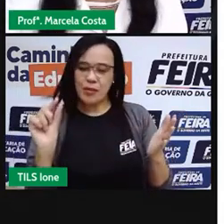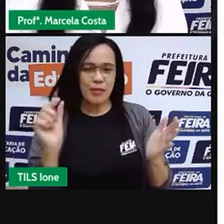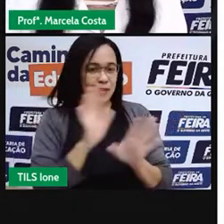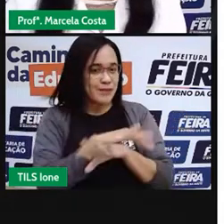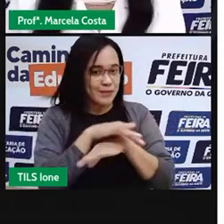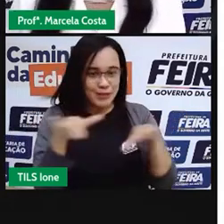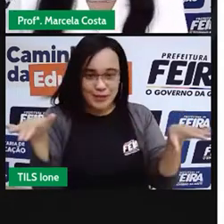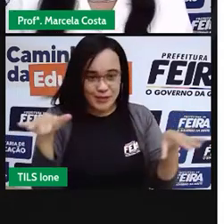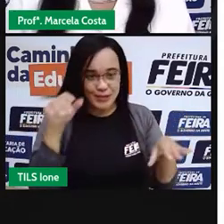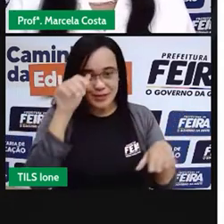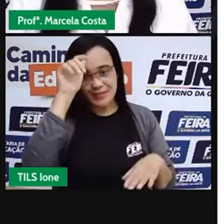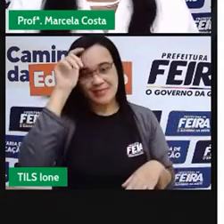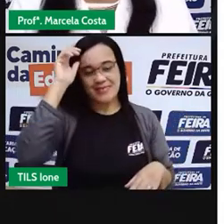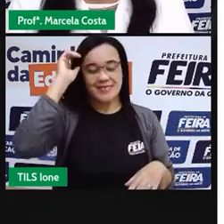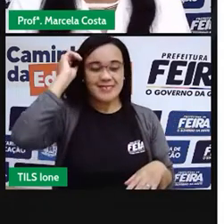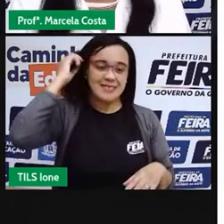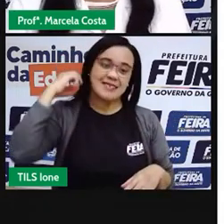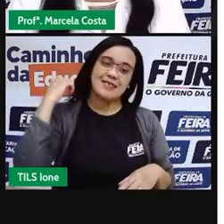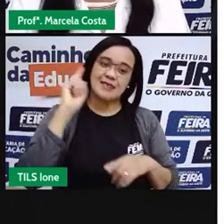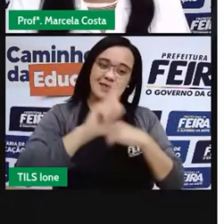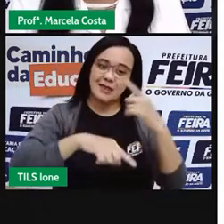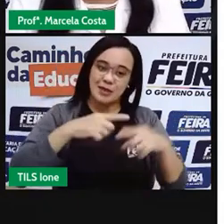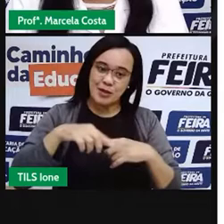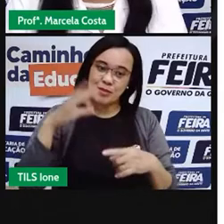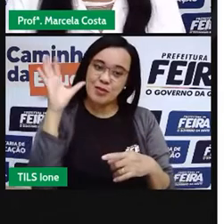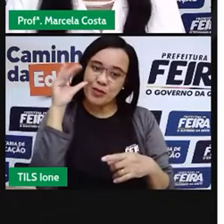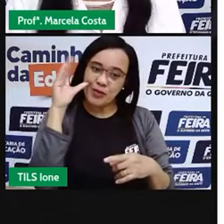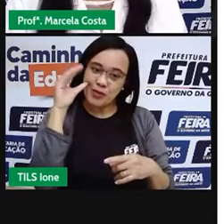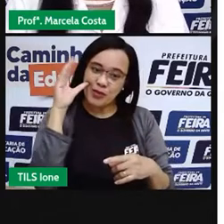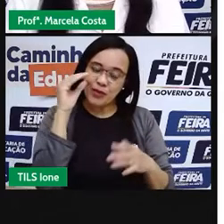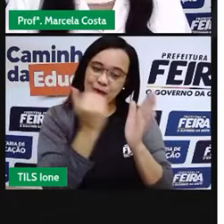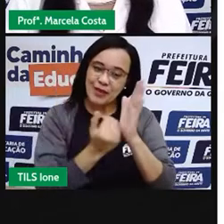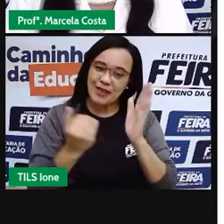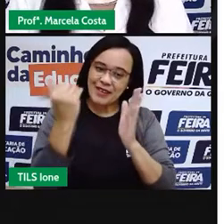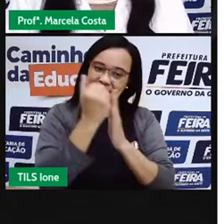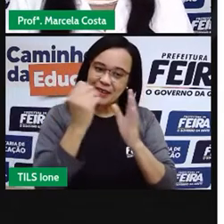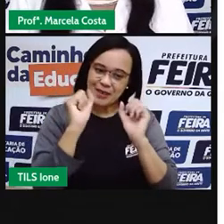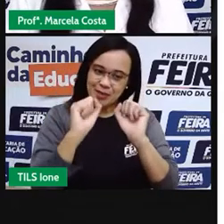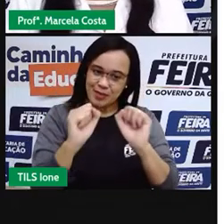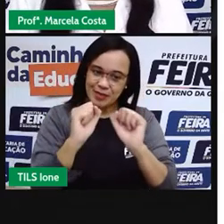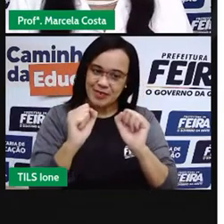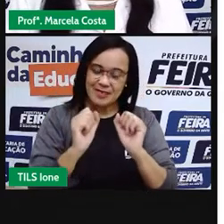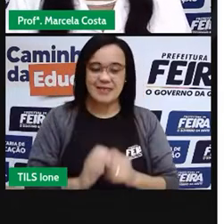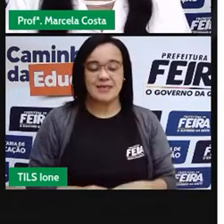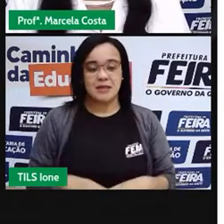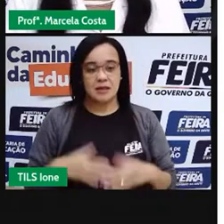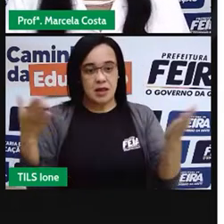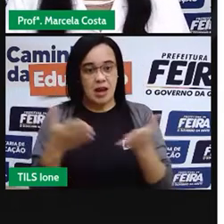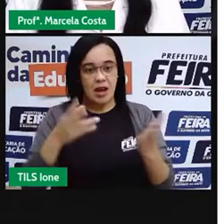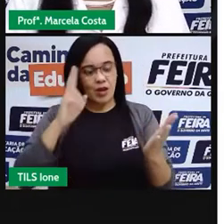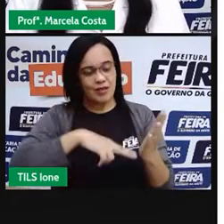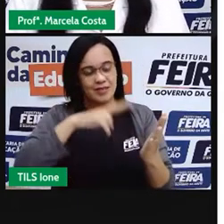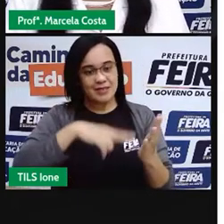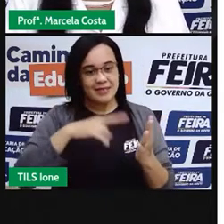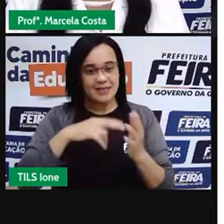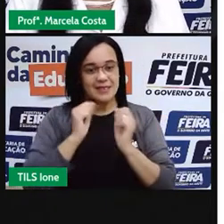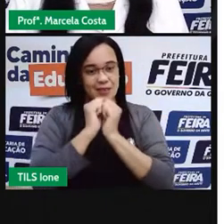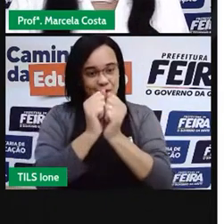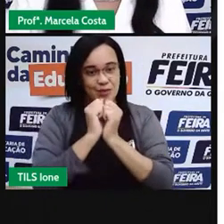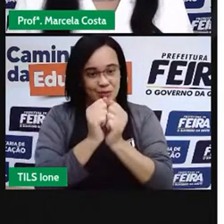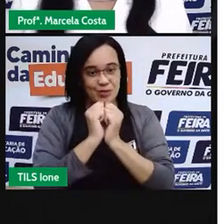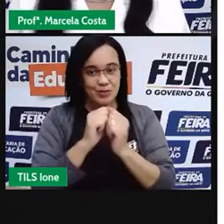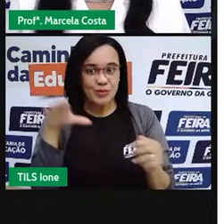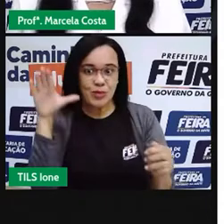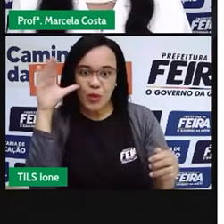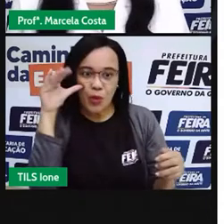história junto com vocês, tá certo? Vou deixar você aí com